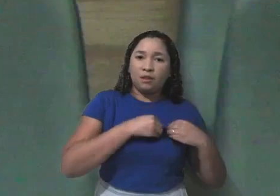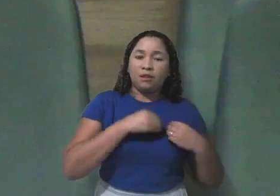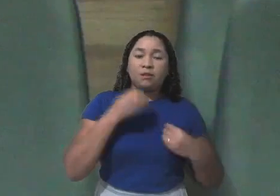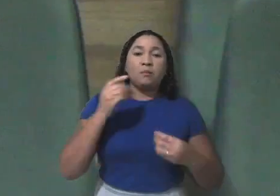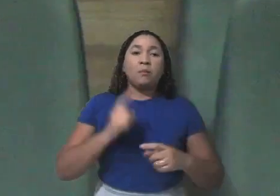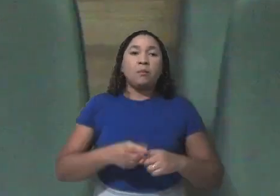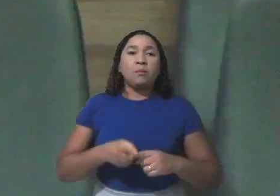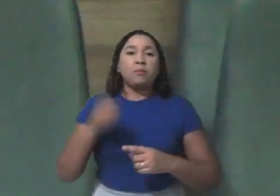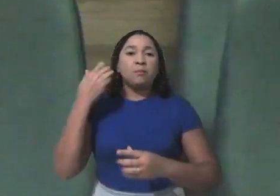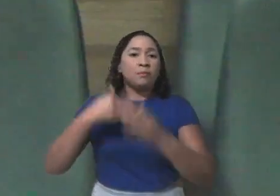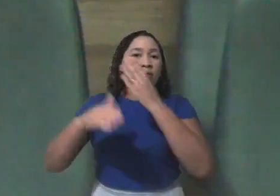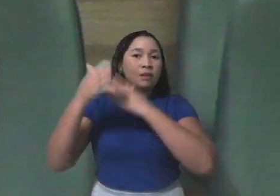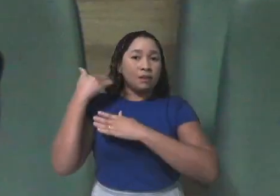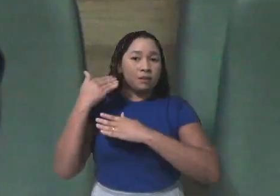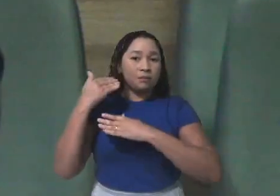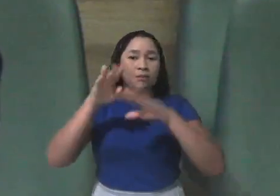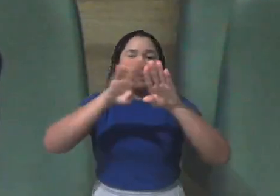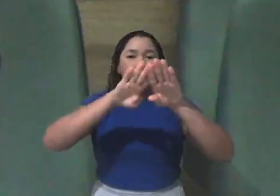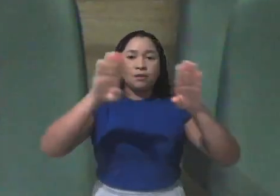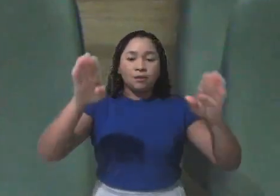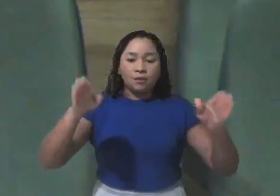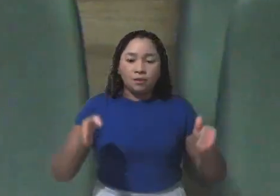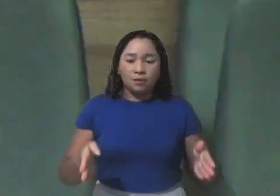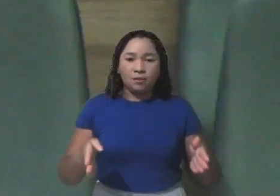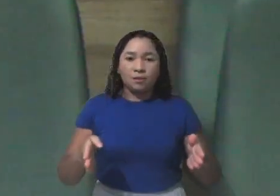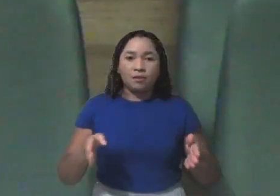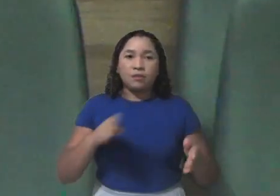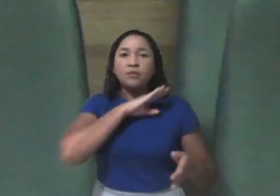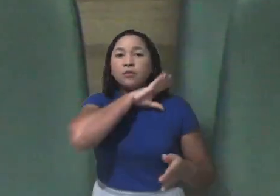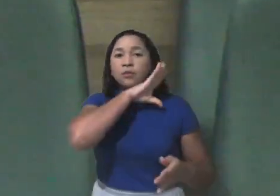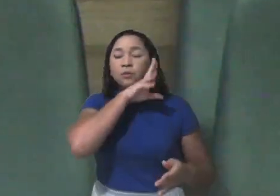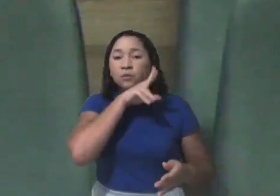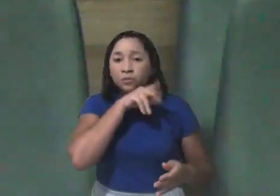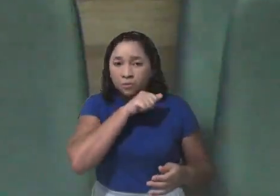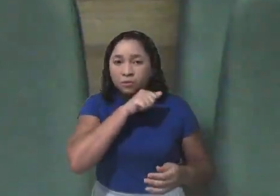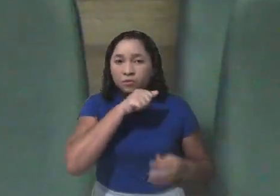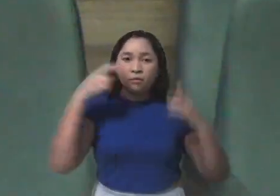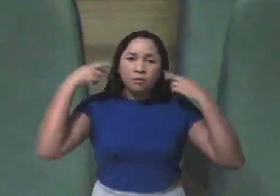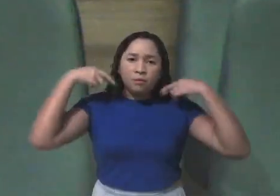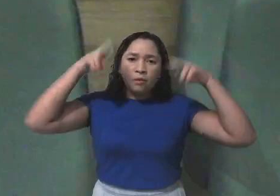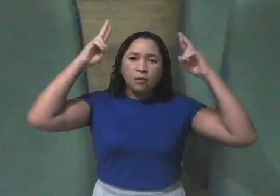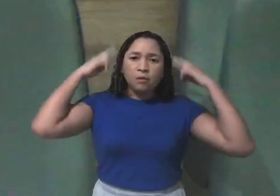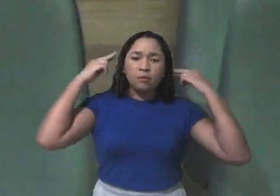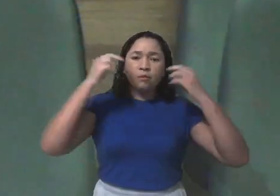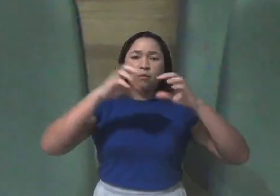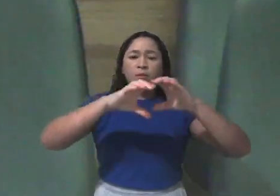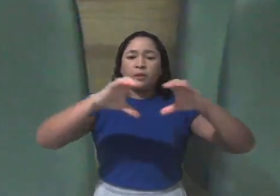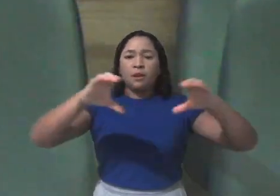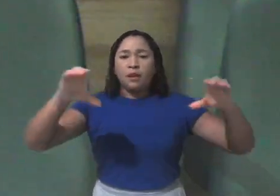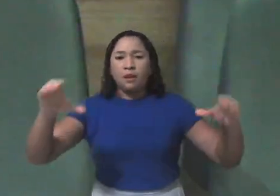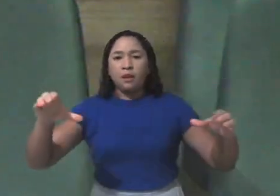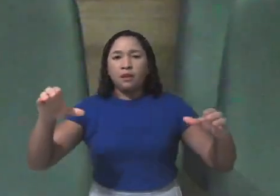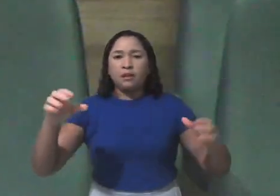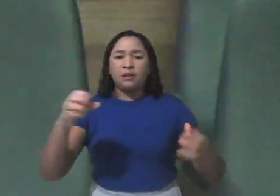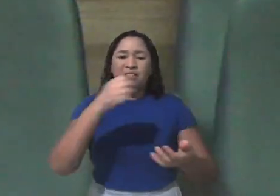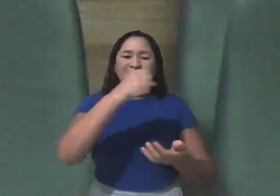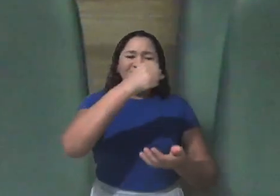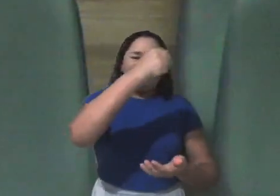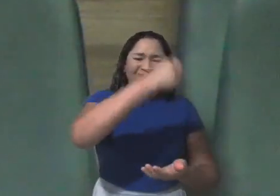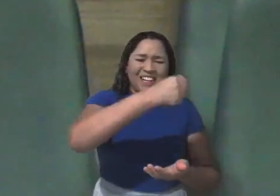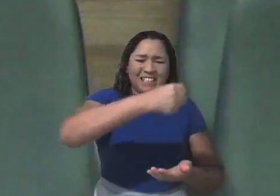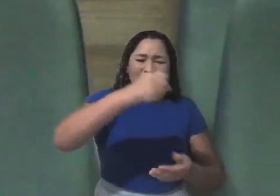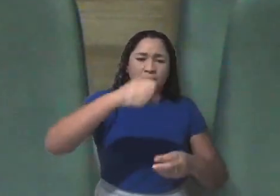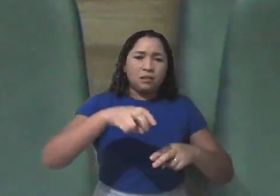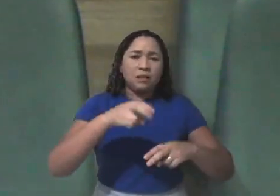oferta em expiação ao seu pecado. Para que os pecados dos hebreus, durante toda a